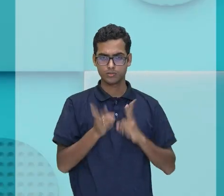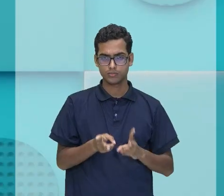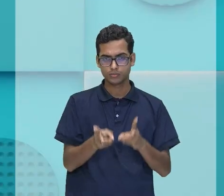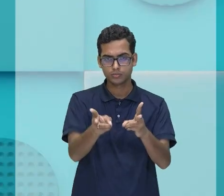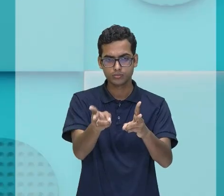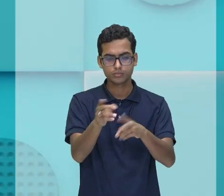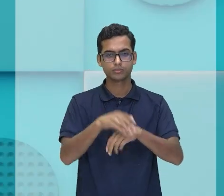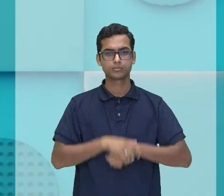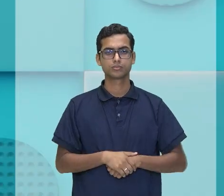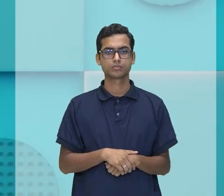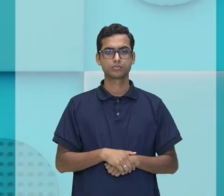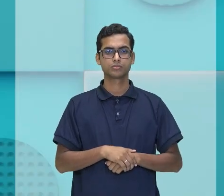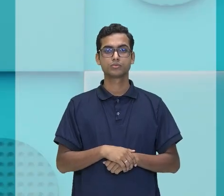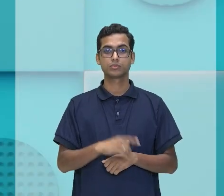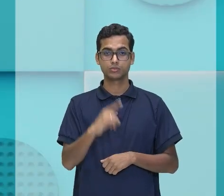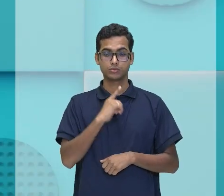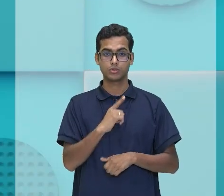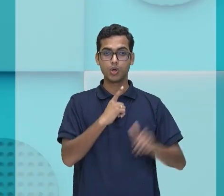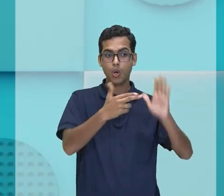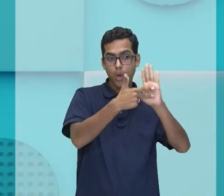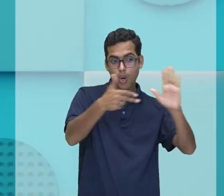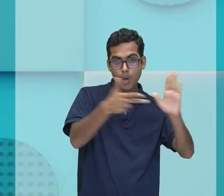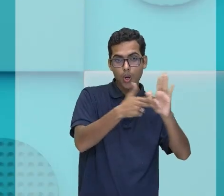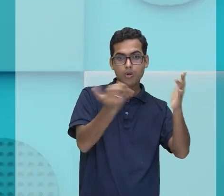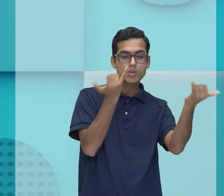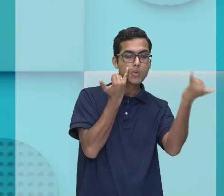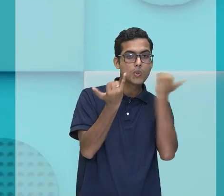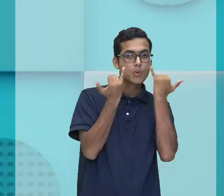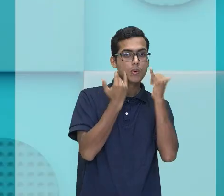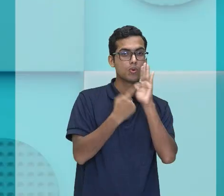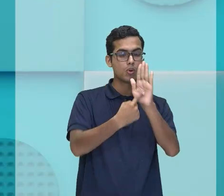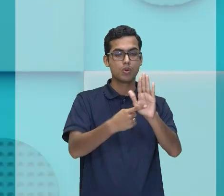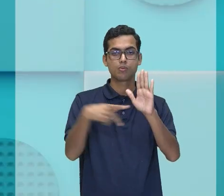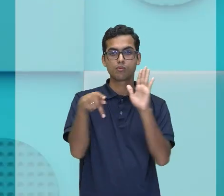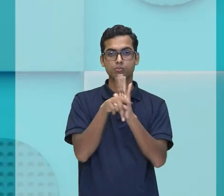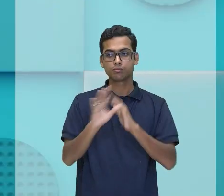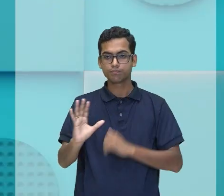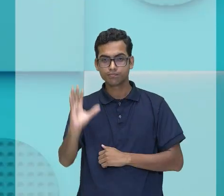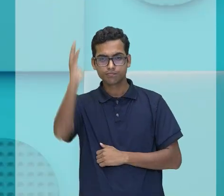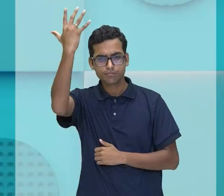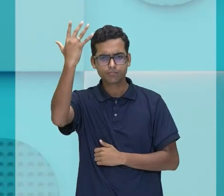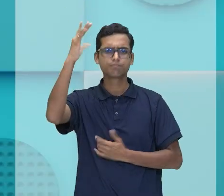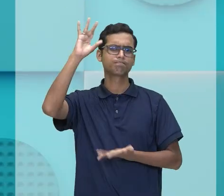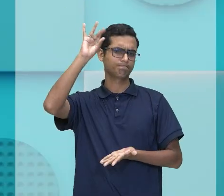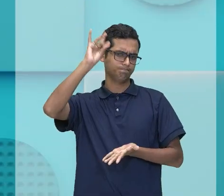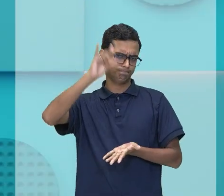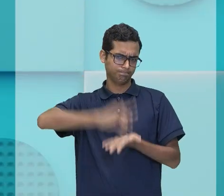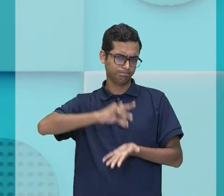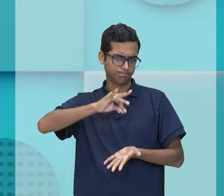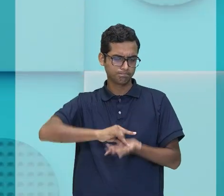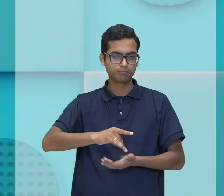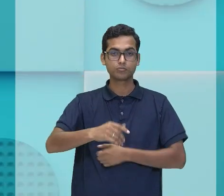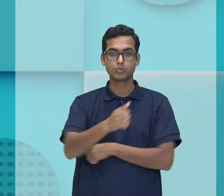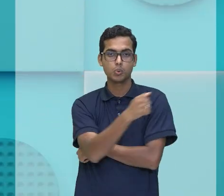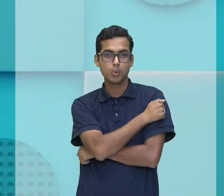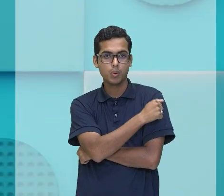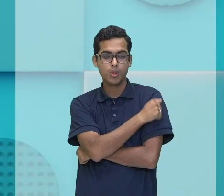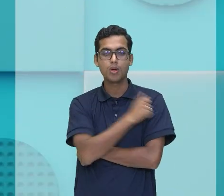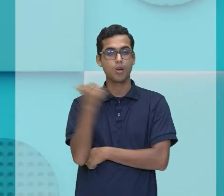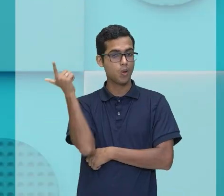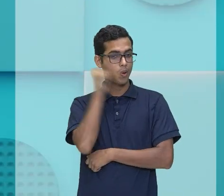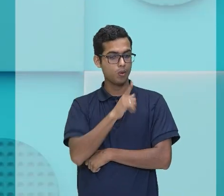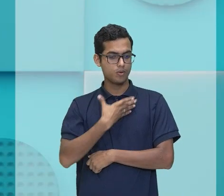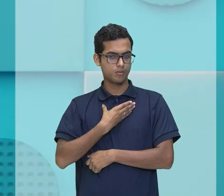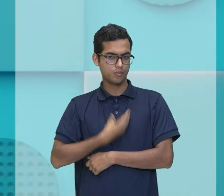que apresentou um fato, né? A notícia ela traz esse fato, então o fato aconteceu. Os alunos foram medalhistas, né,